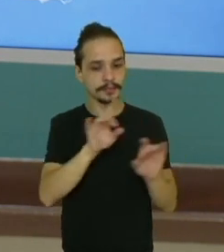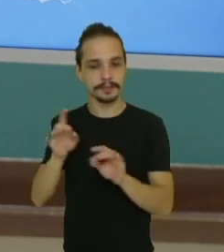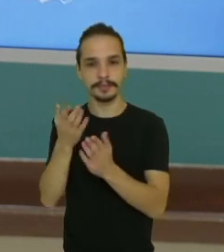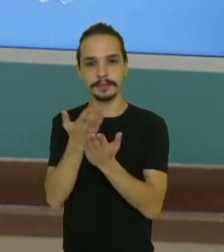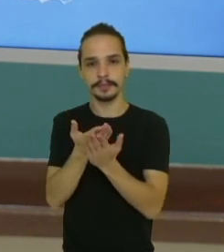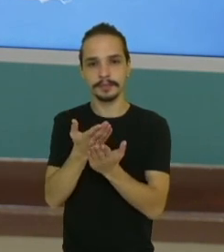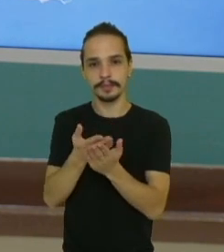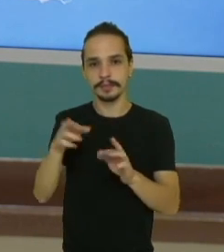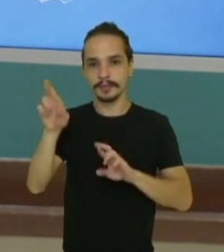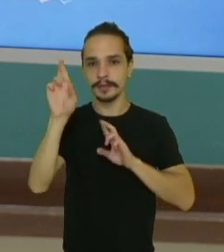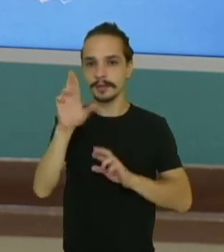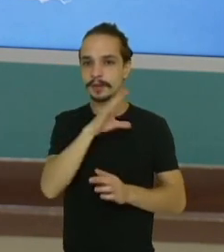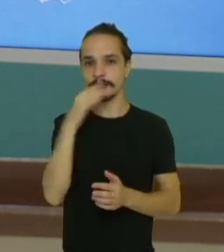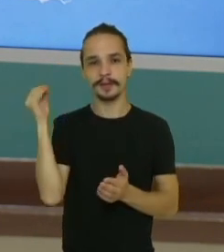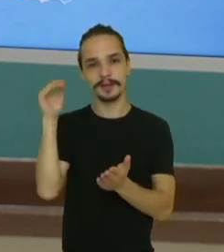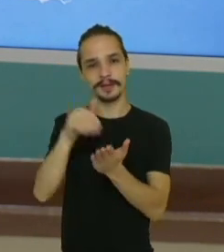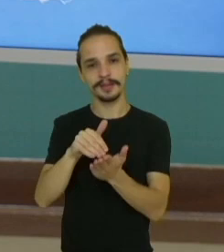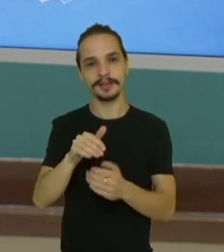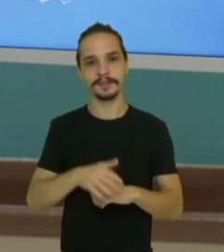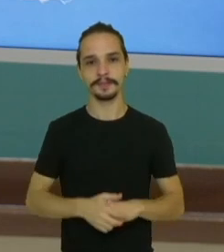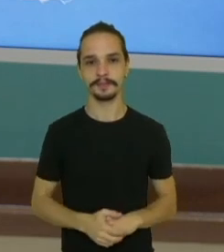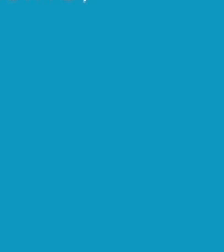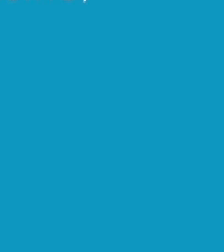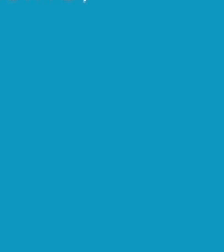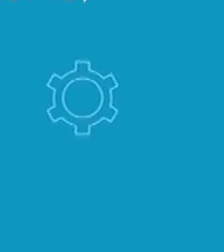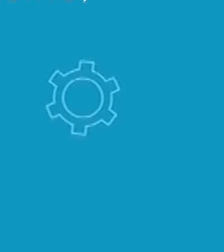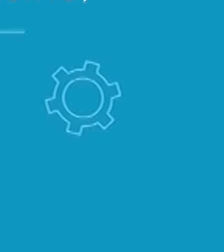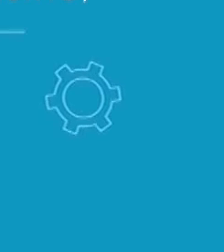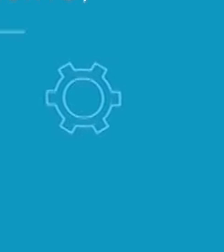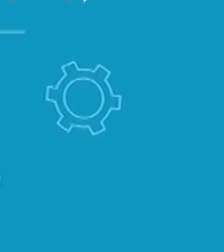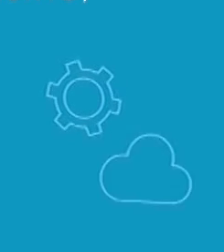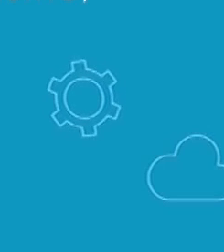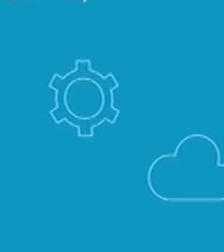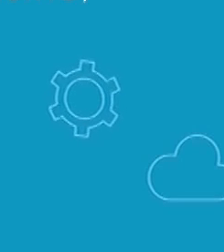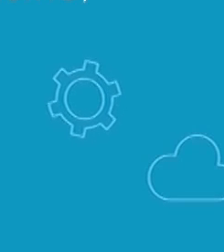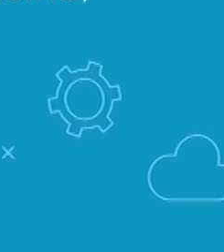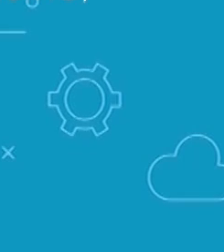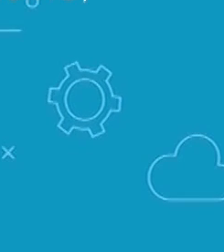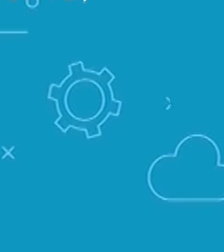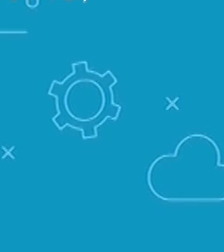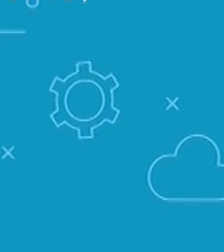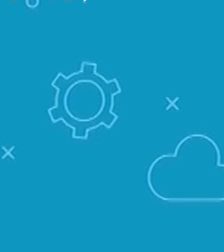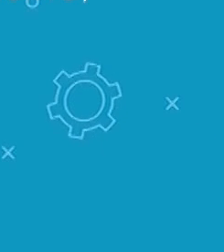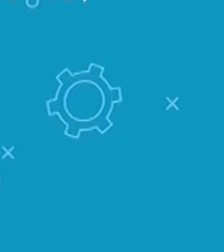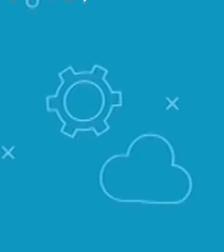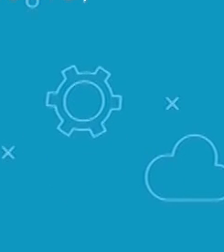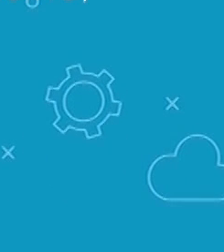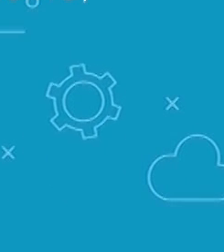espero que vocês tenham gostado até breve E aí